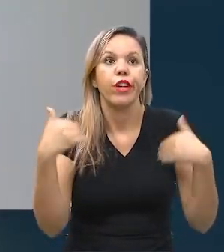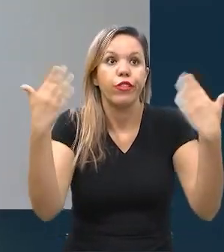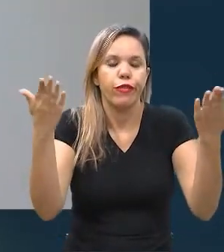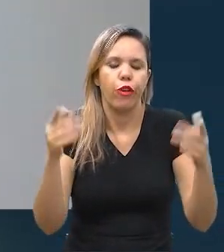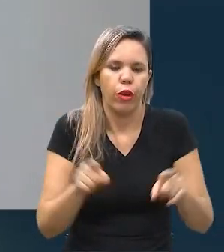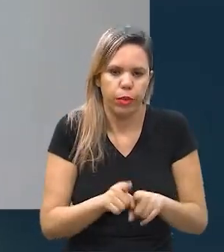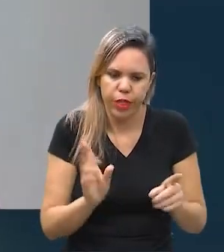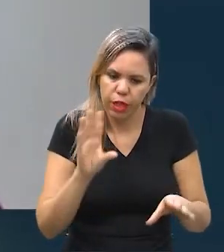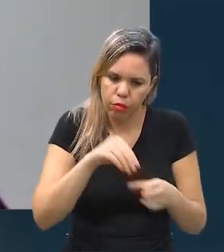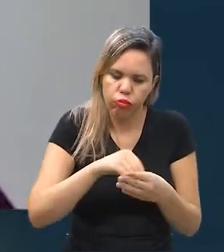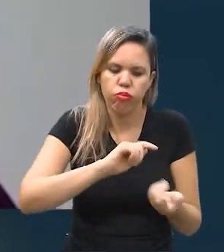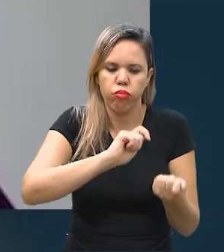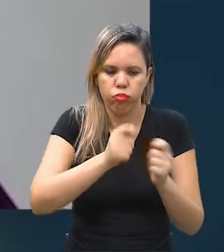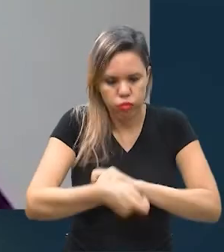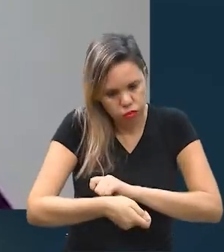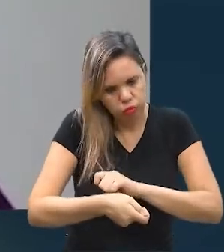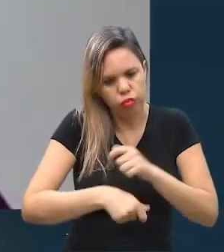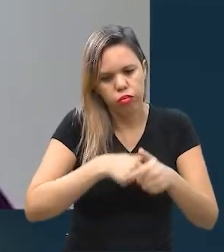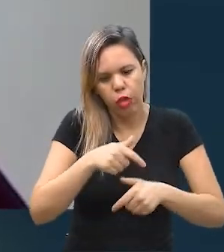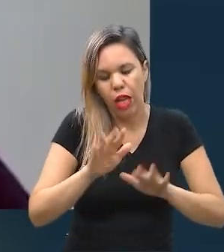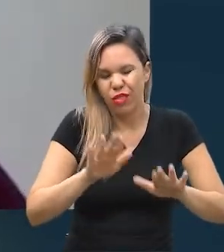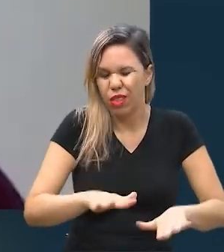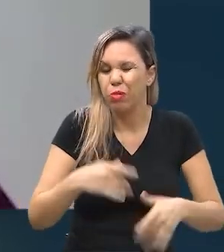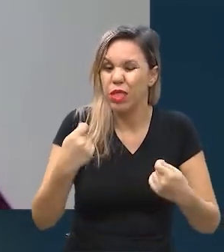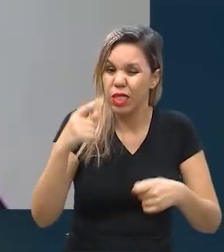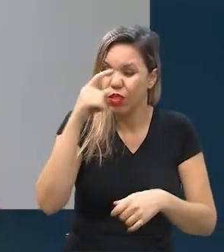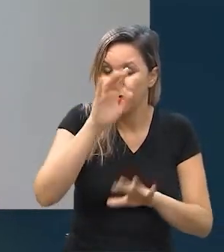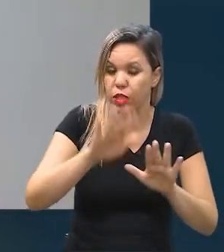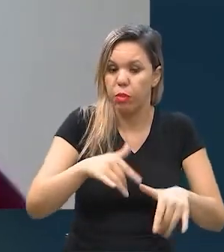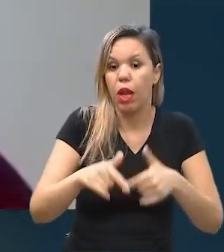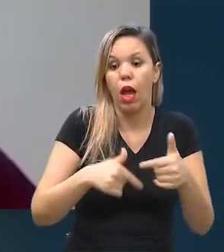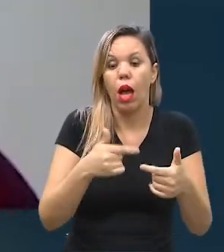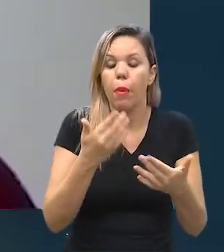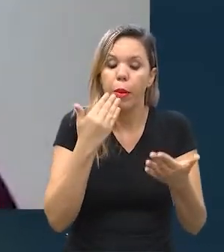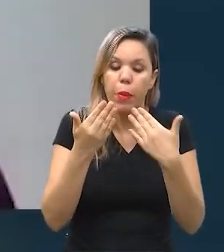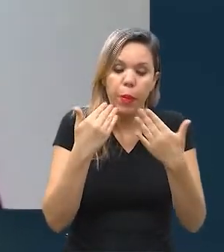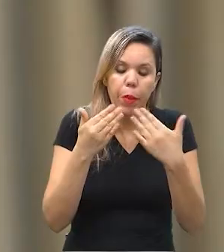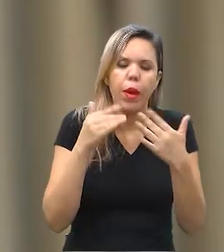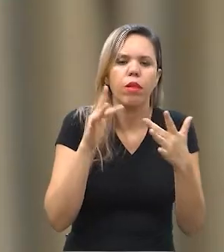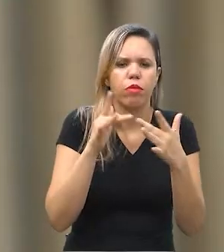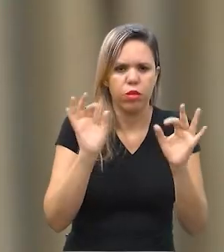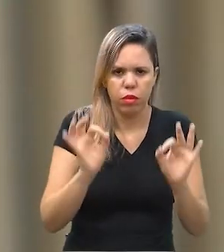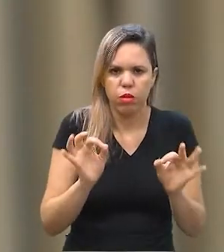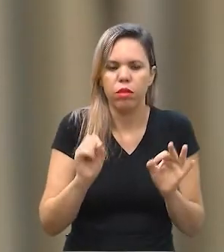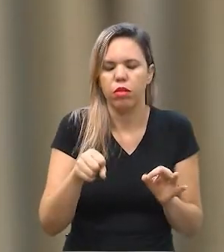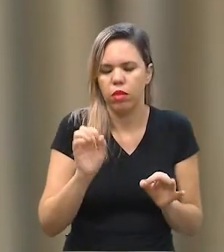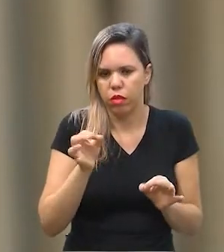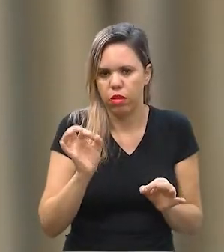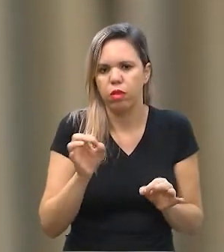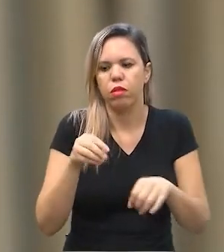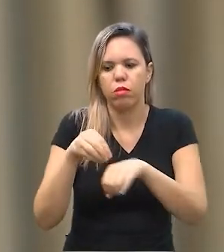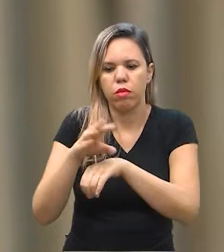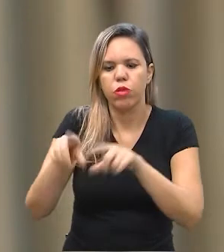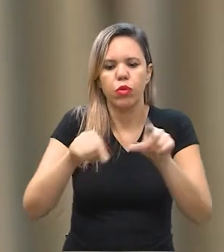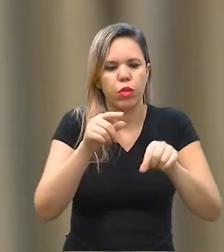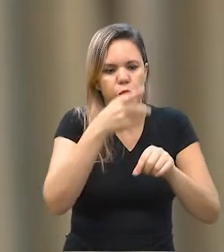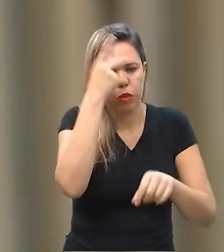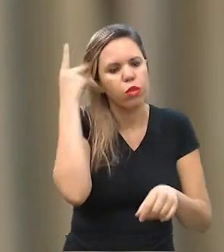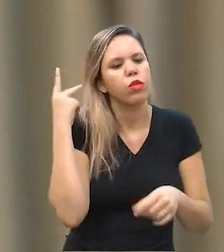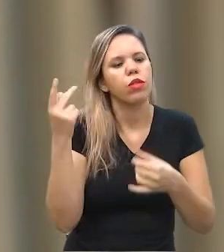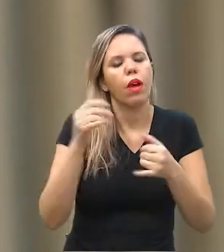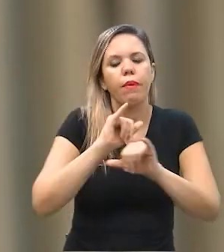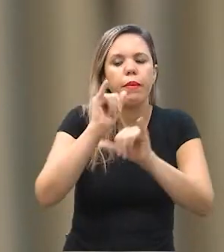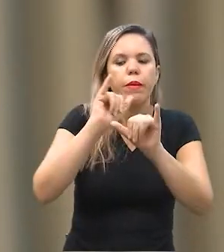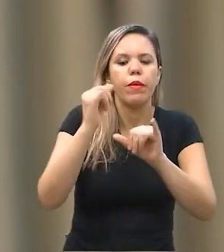se adequar, fica muito difícil trabalhar dessa forma. O boca a boca funciona? Funciona, sempre funcionou, que são as indicações naturais que